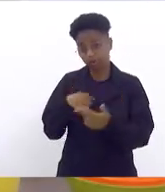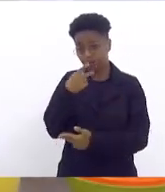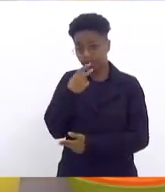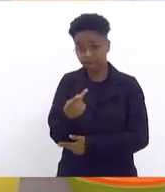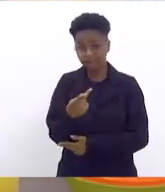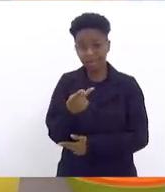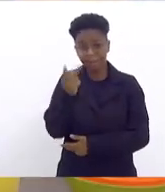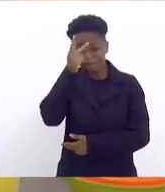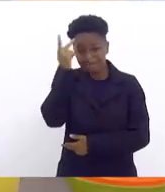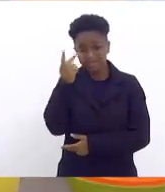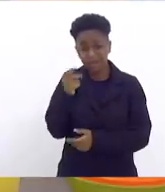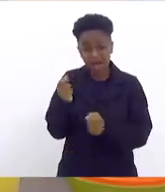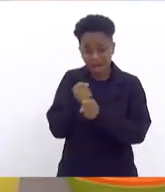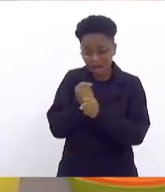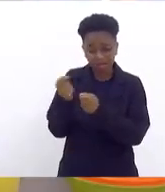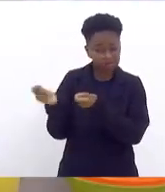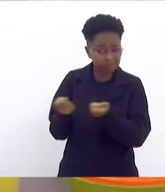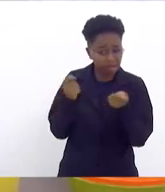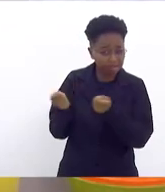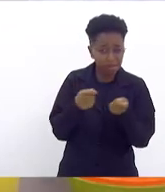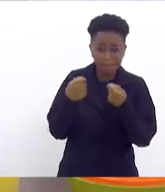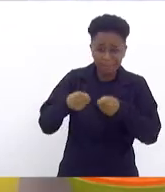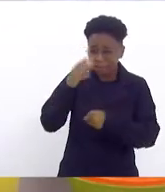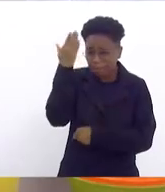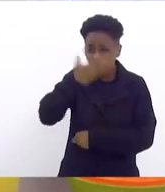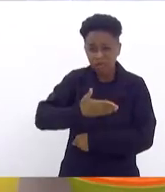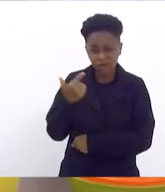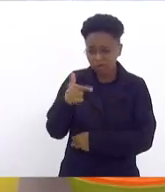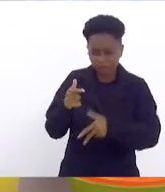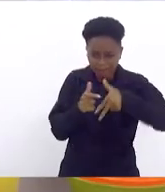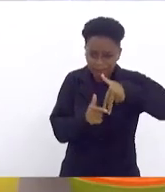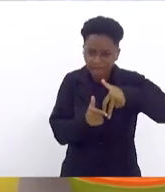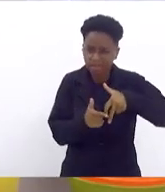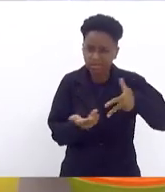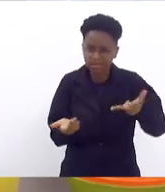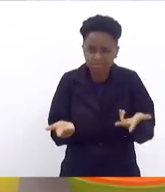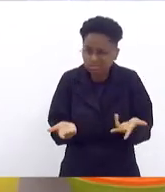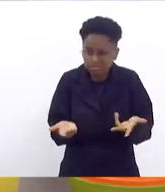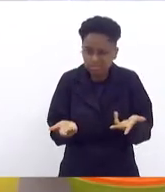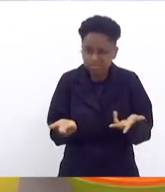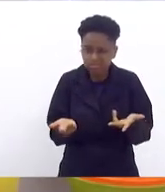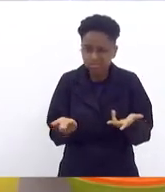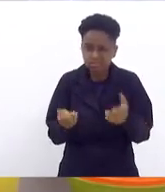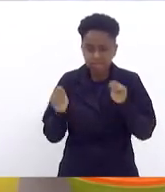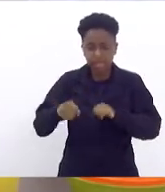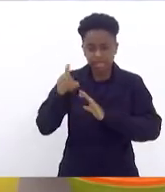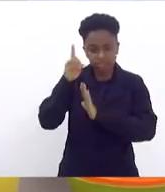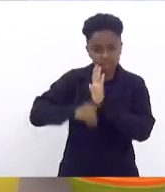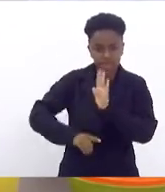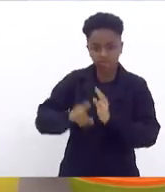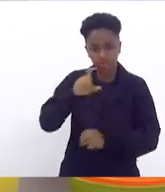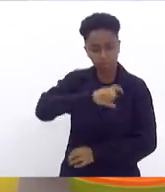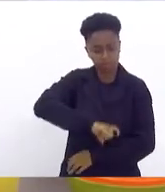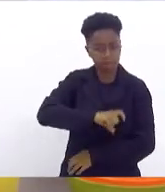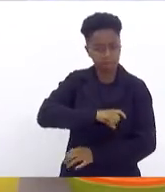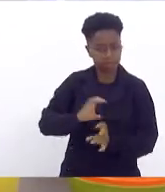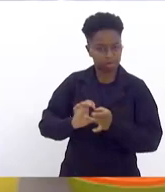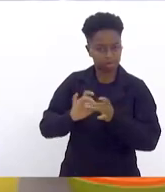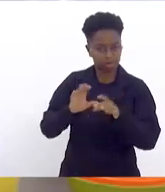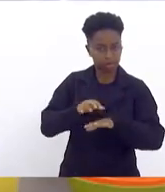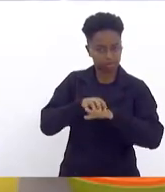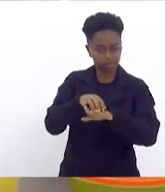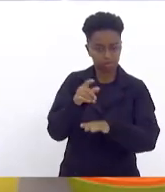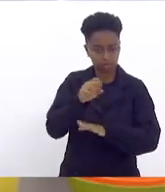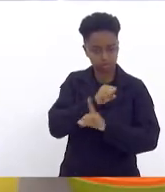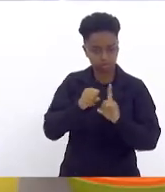A pessoa tinha que todo ano provar que a perna não tinha crescido para ter direito ao passe livre, ao passe social. Era essa